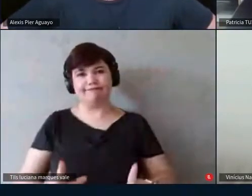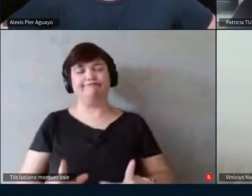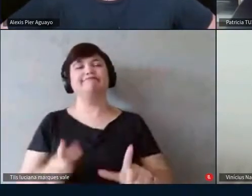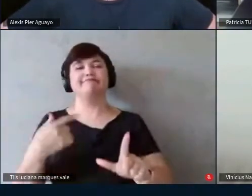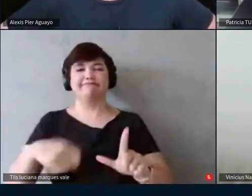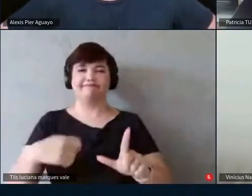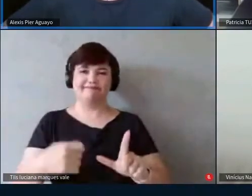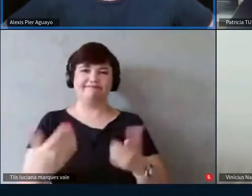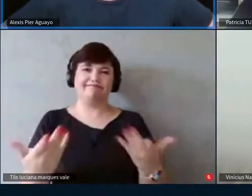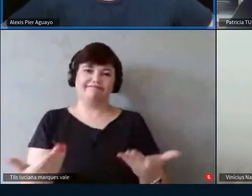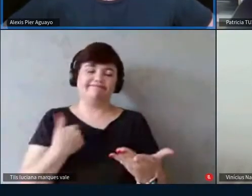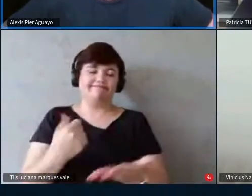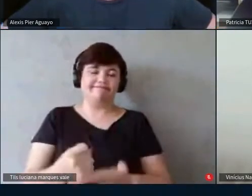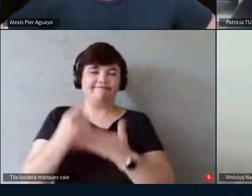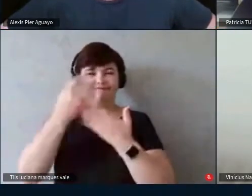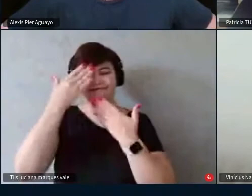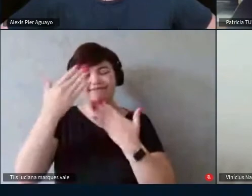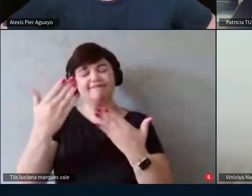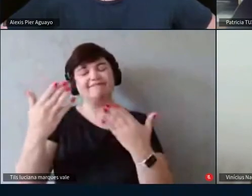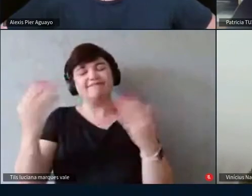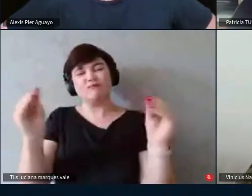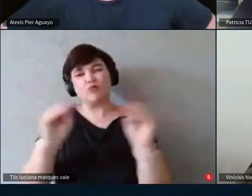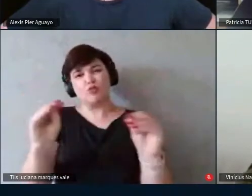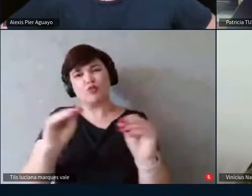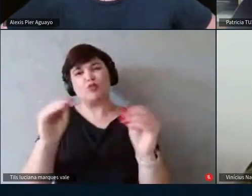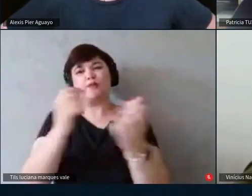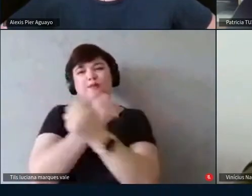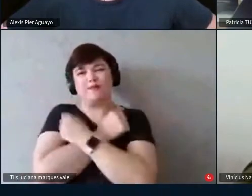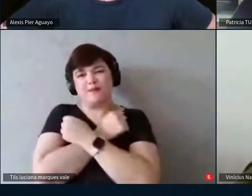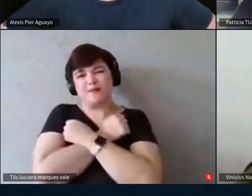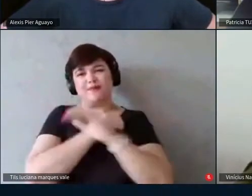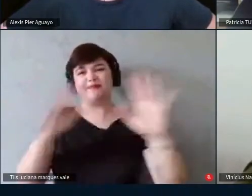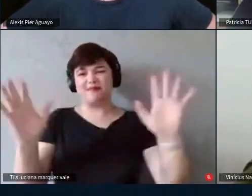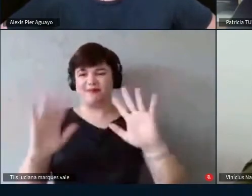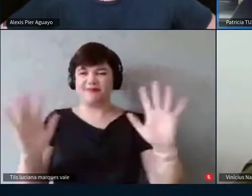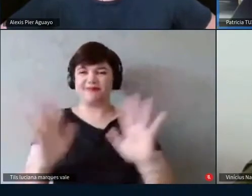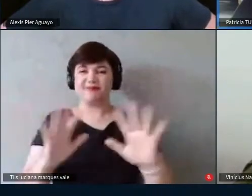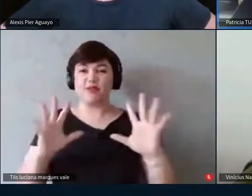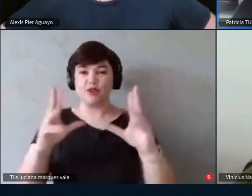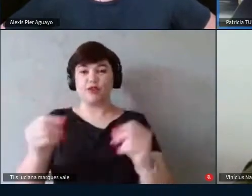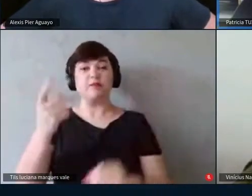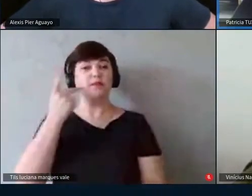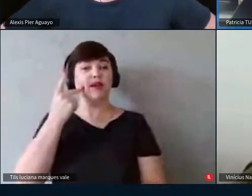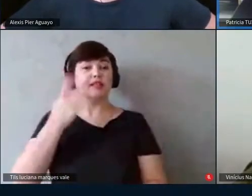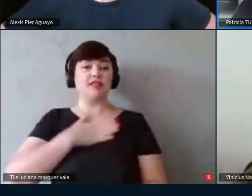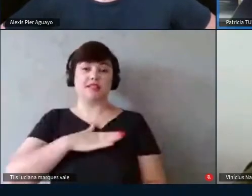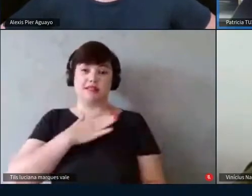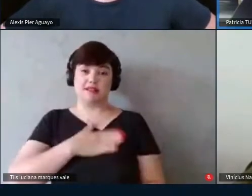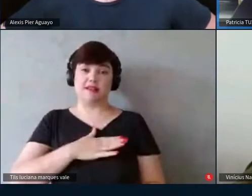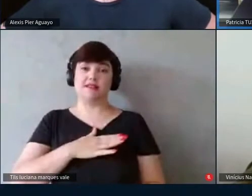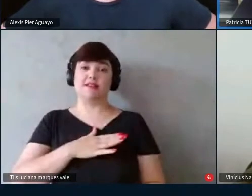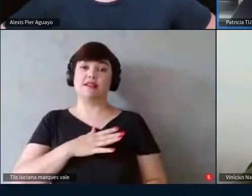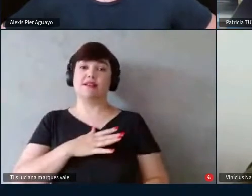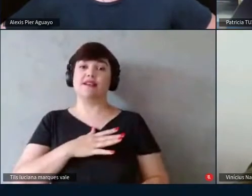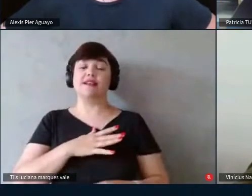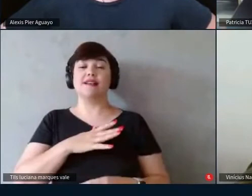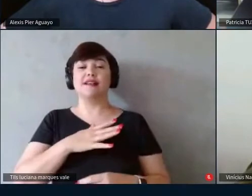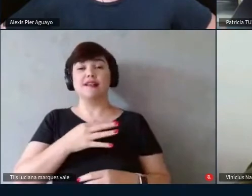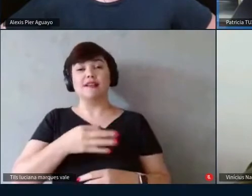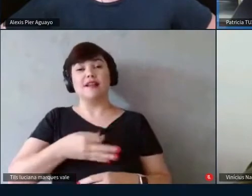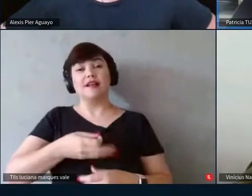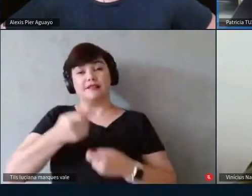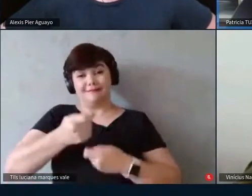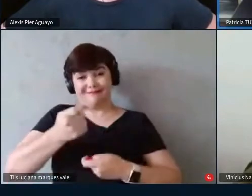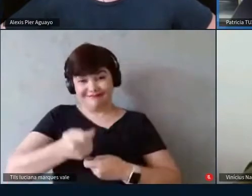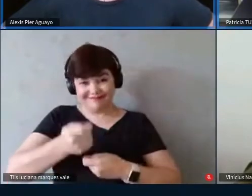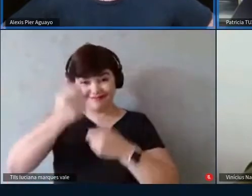externas. Um beijo grande para todos vocês. Pierre, dá uma descansada, toma um